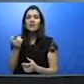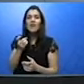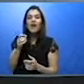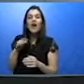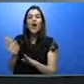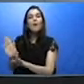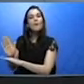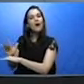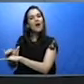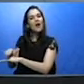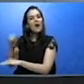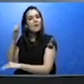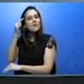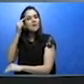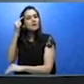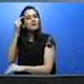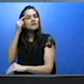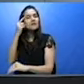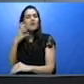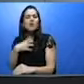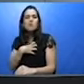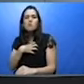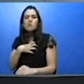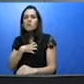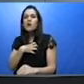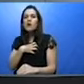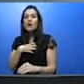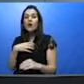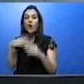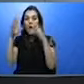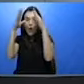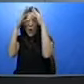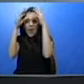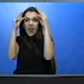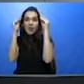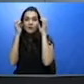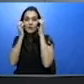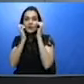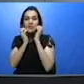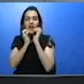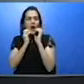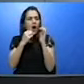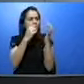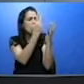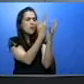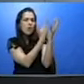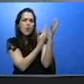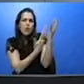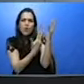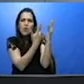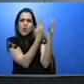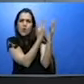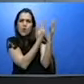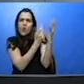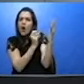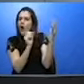estava pensando neste momento em que o Leonardo estava pintando, retratando ela? O que